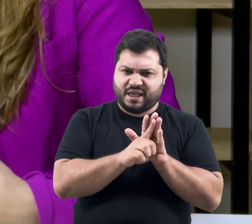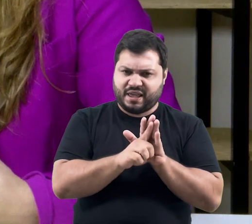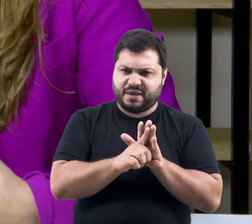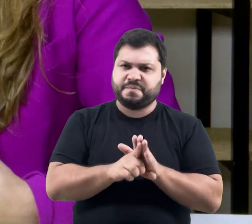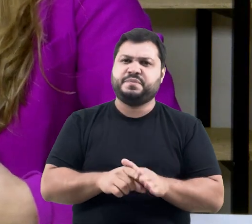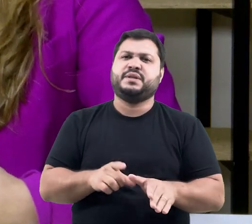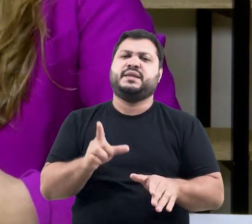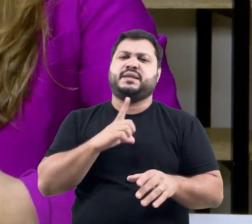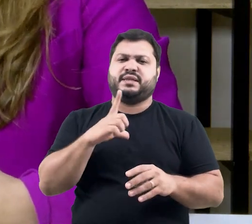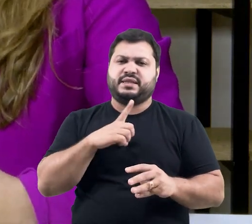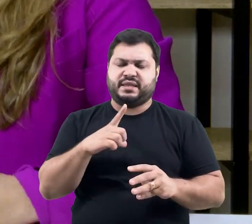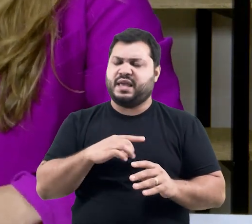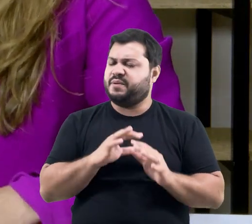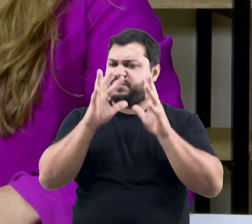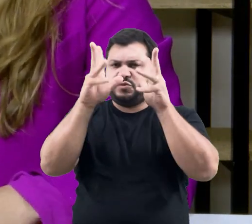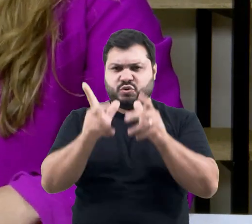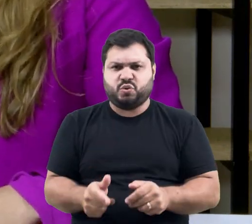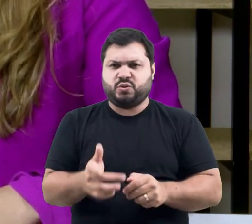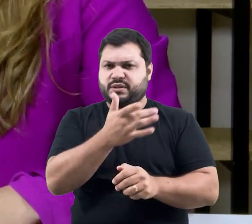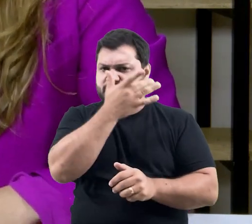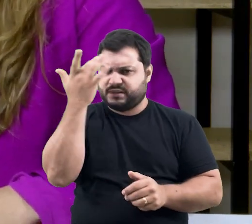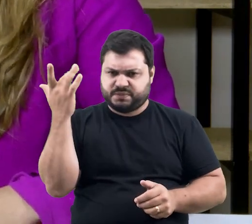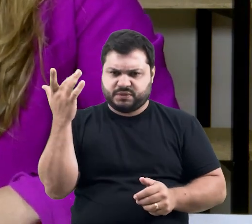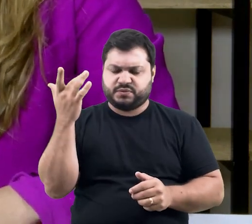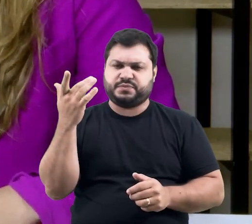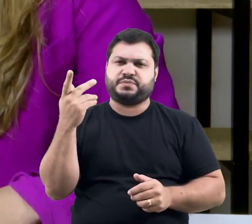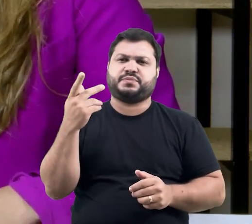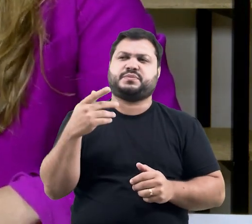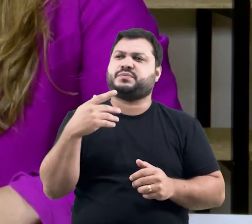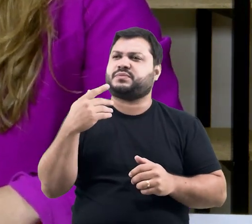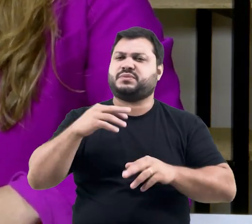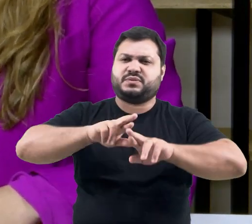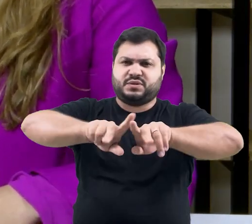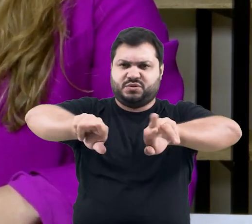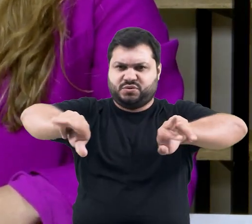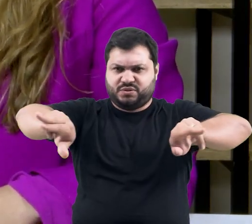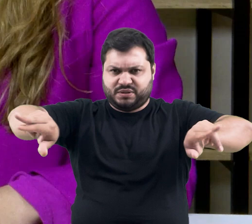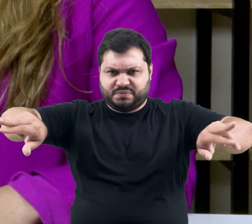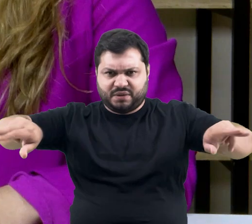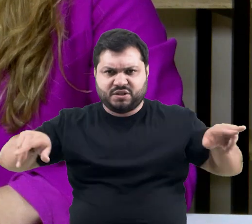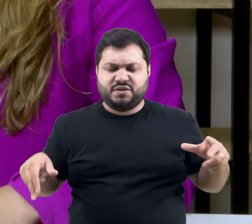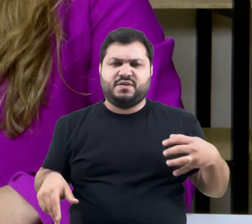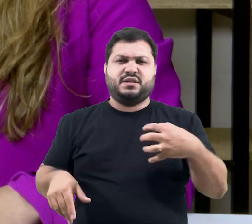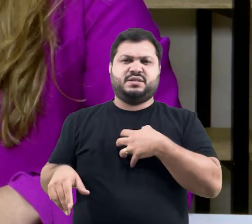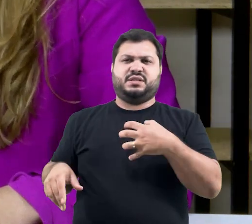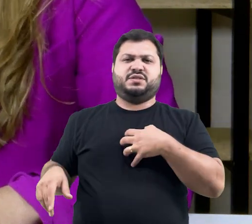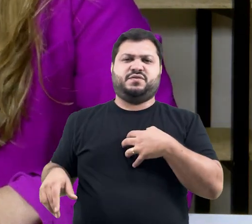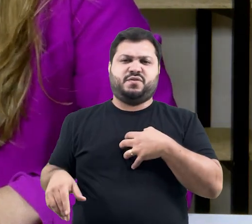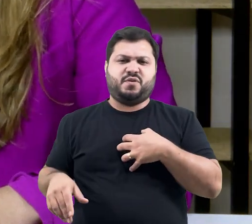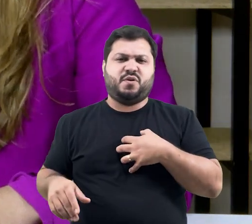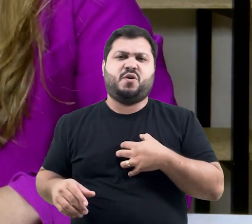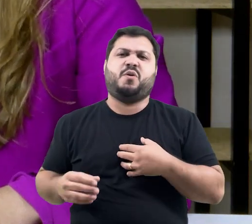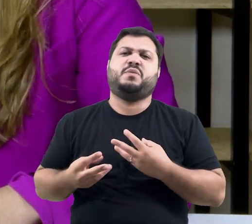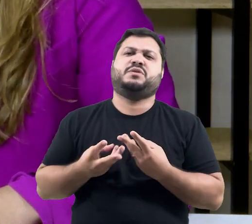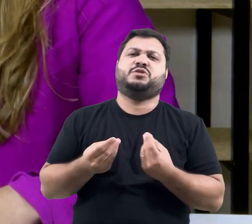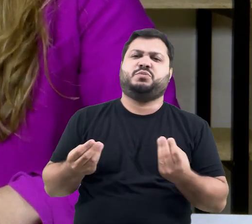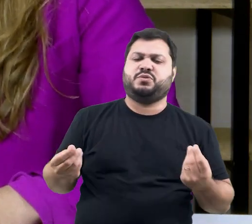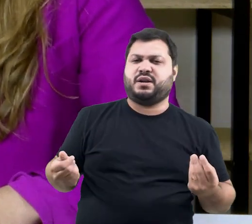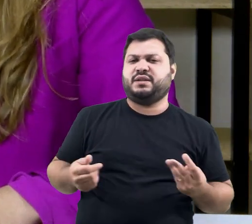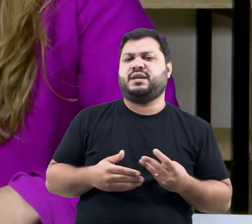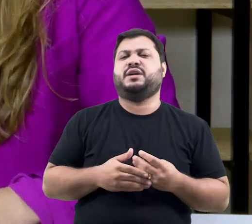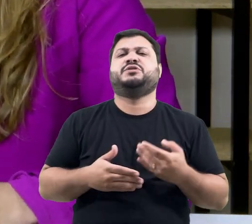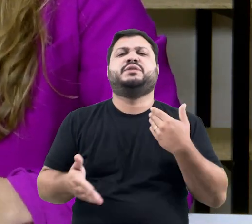uma legislação que contemplasse todas as pessoas nas suas mais diversas formas de diversidade,